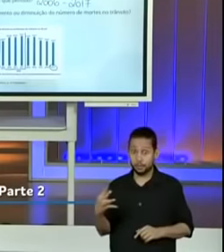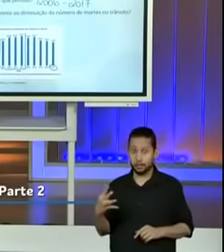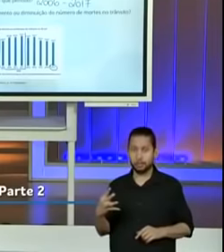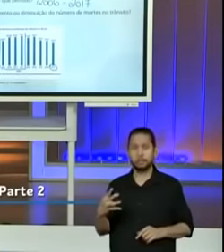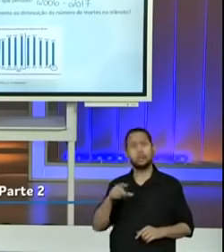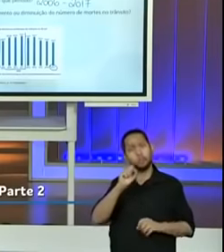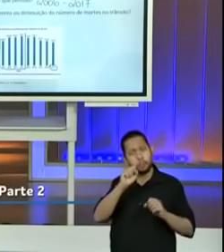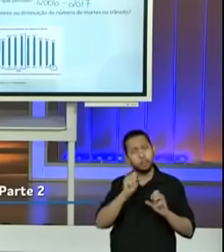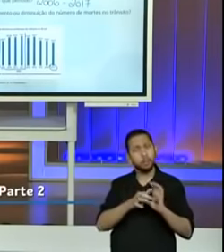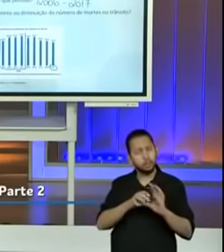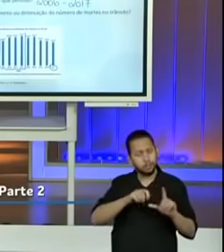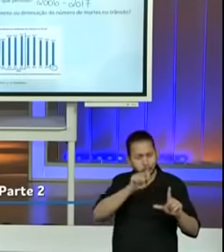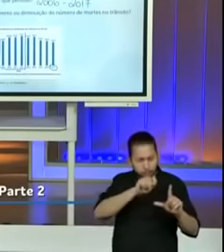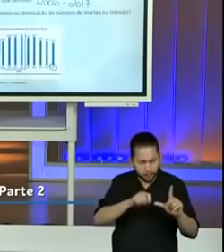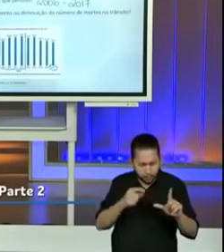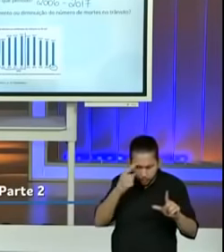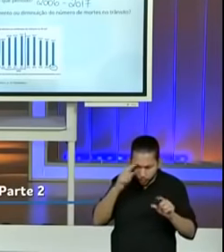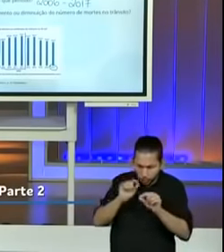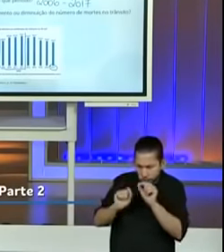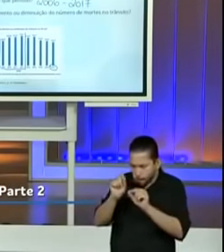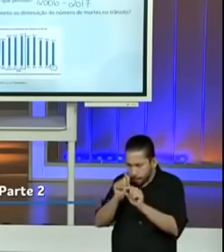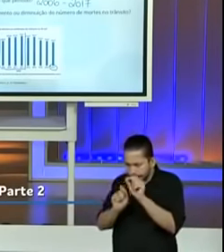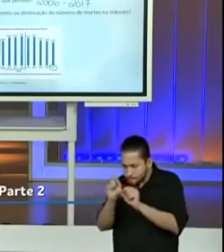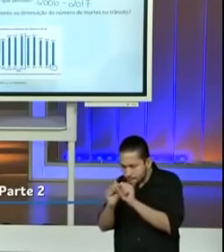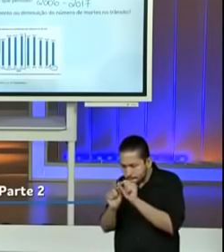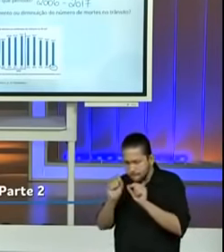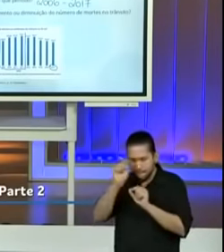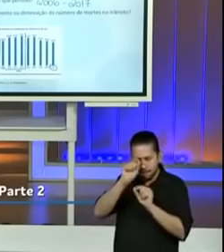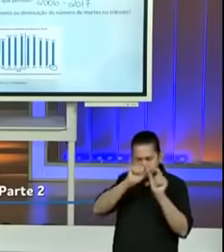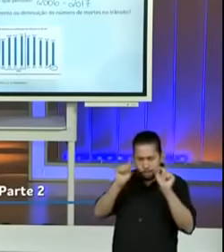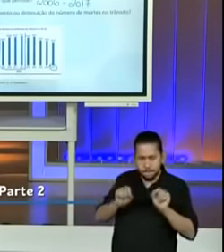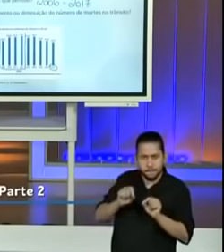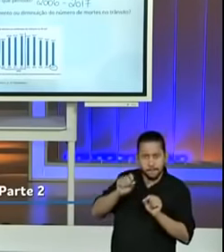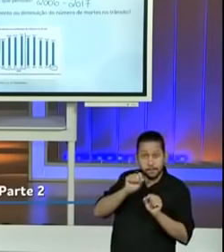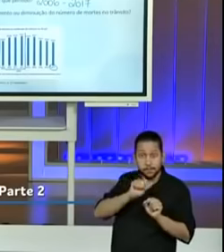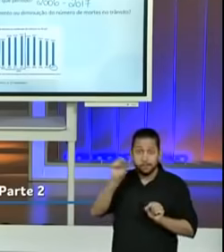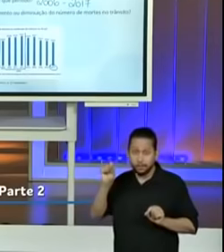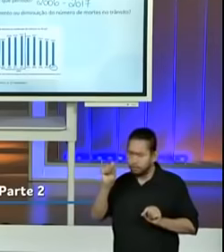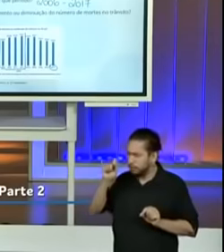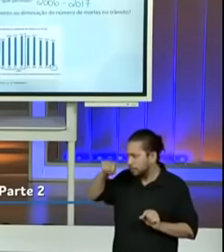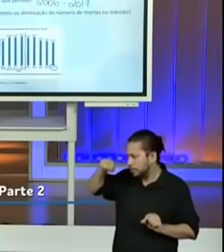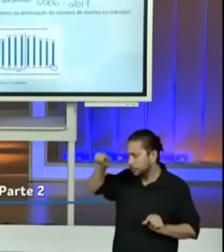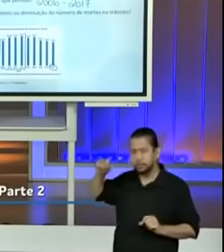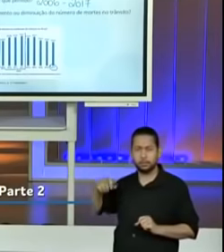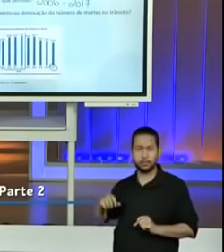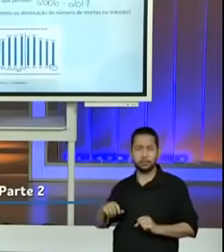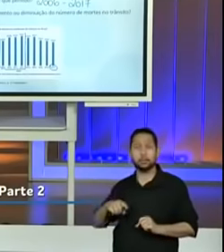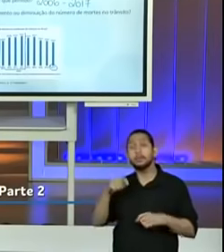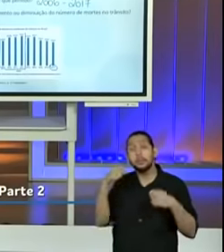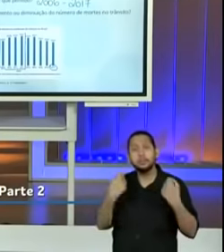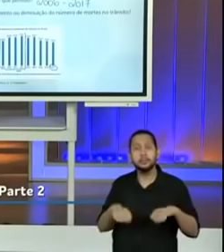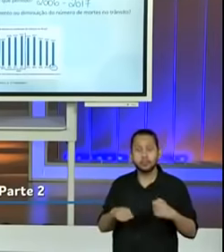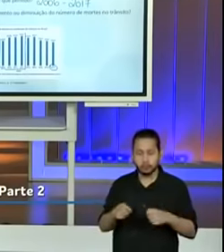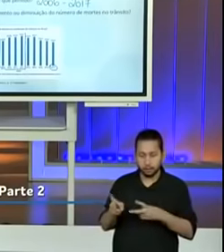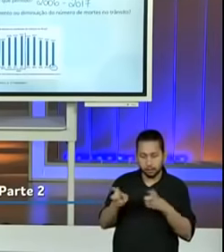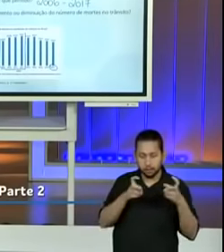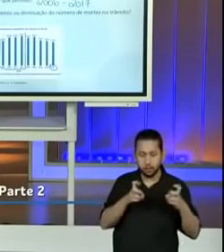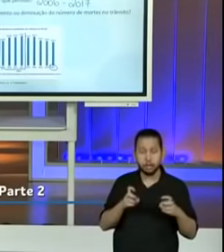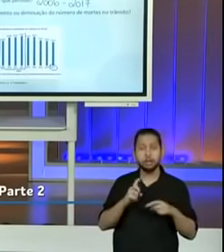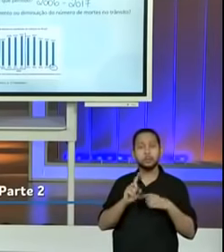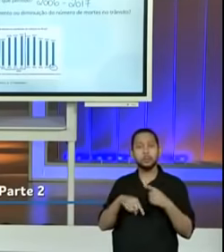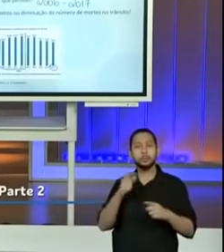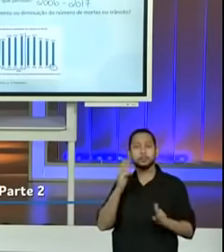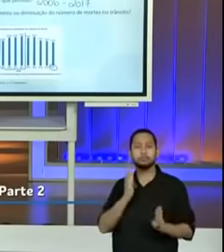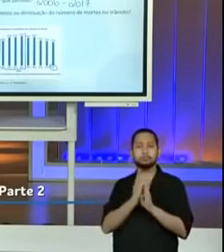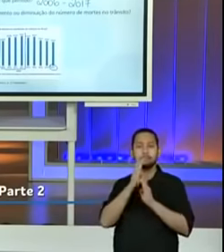Rabisque o gráfico, rabisque a tabela. Não tenha medo de fazer isso. A gente precisa fazer esse movimento para encontrar a